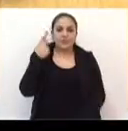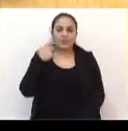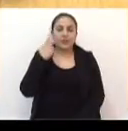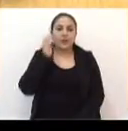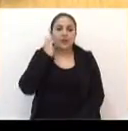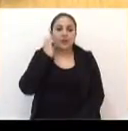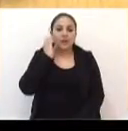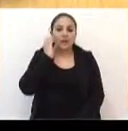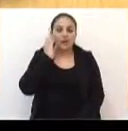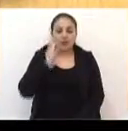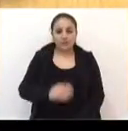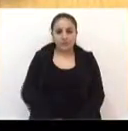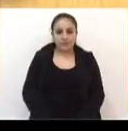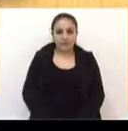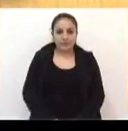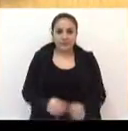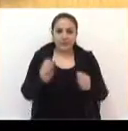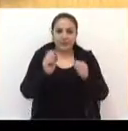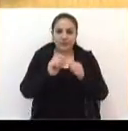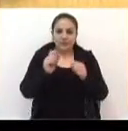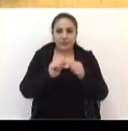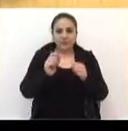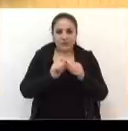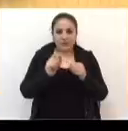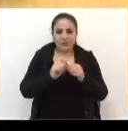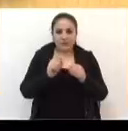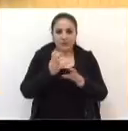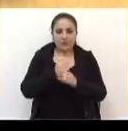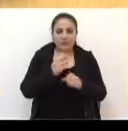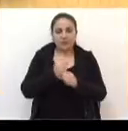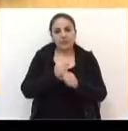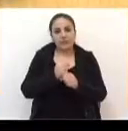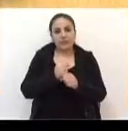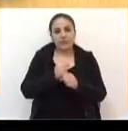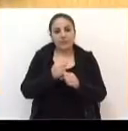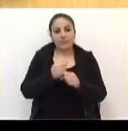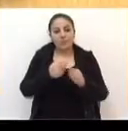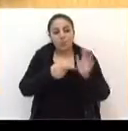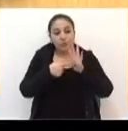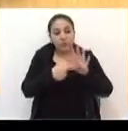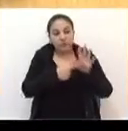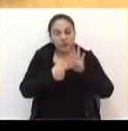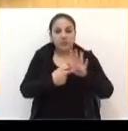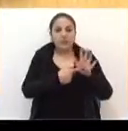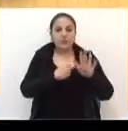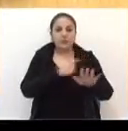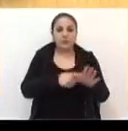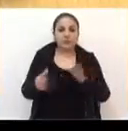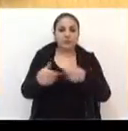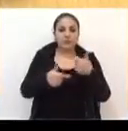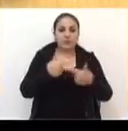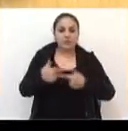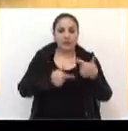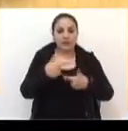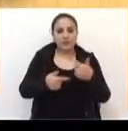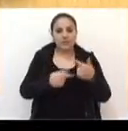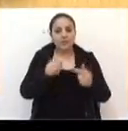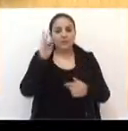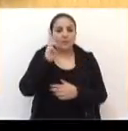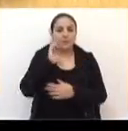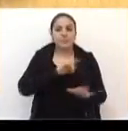Cláudia Furlaneto. Ela fez uma prestação de contas de seu mandato e lembrou a Semana Nacional da Pessoa